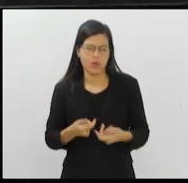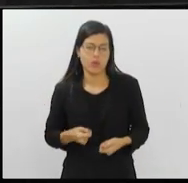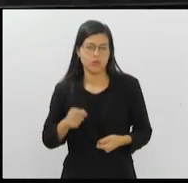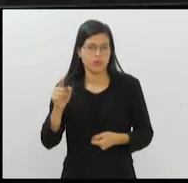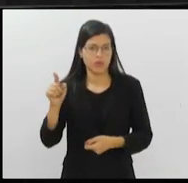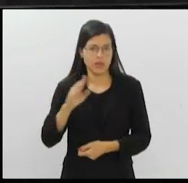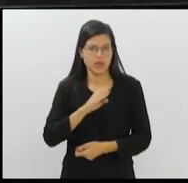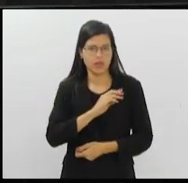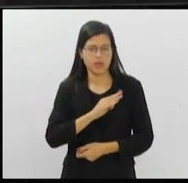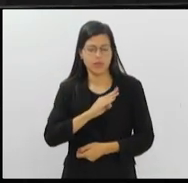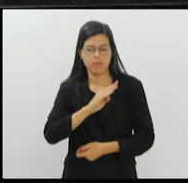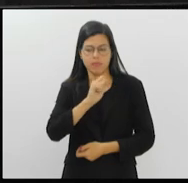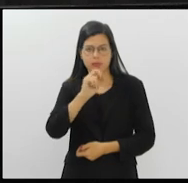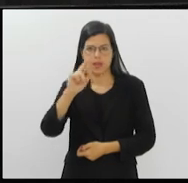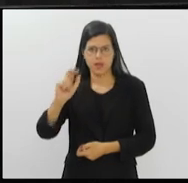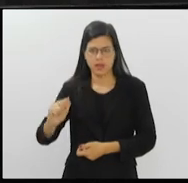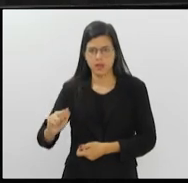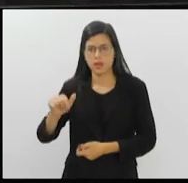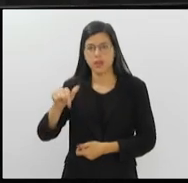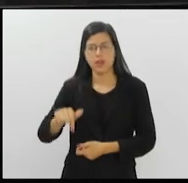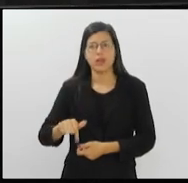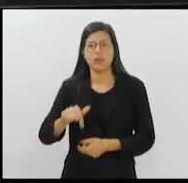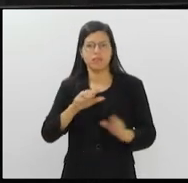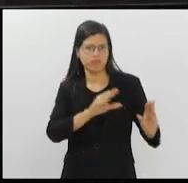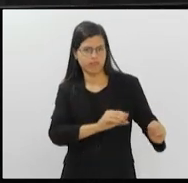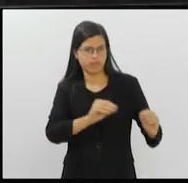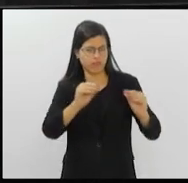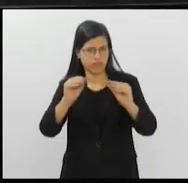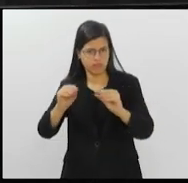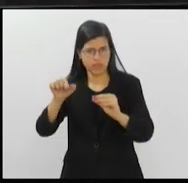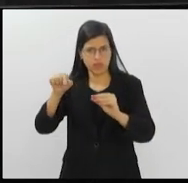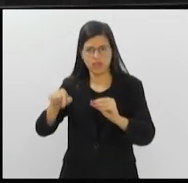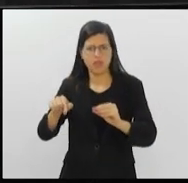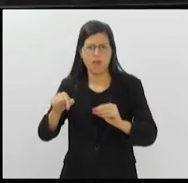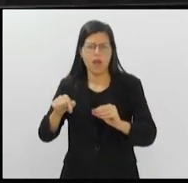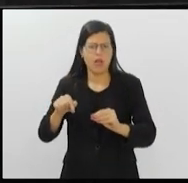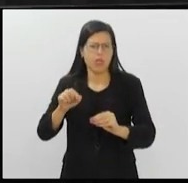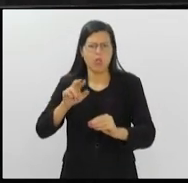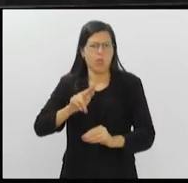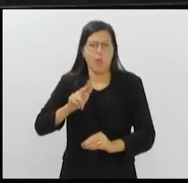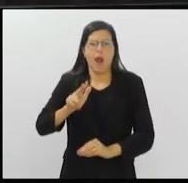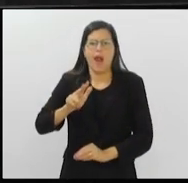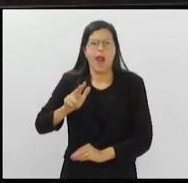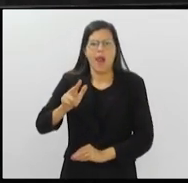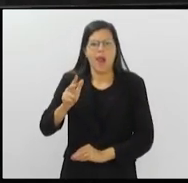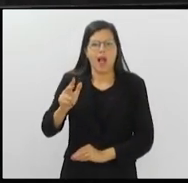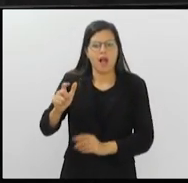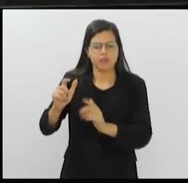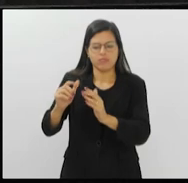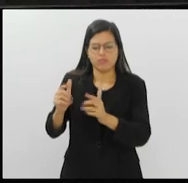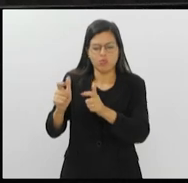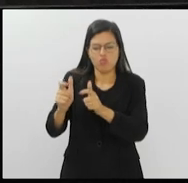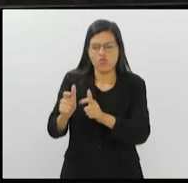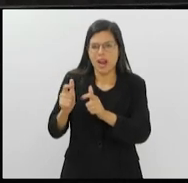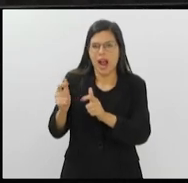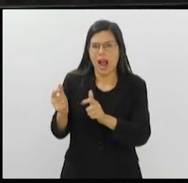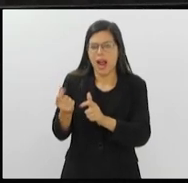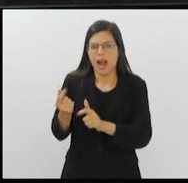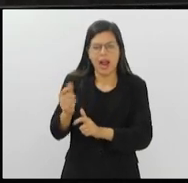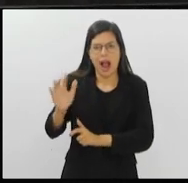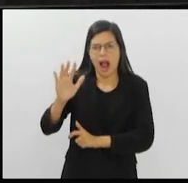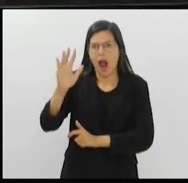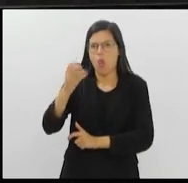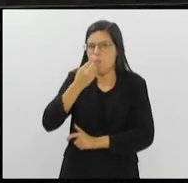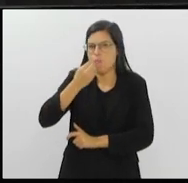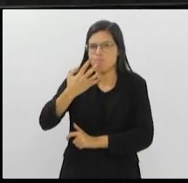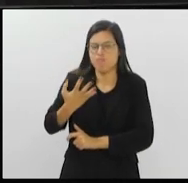da época em que morar na Península nem era sinônimo de nobreza, devido ao mau cheiro que tinha no condomínio, as pessoas